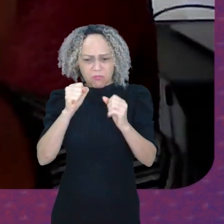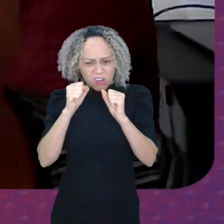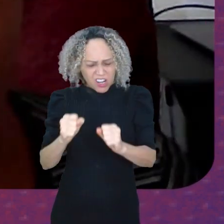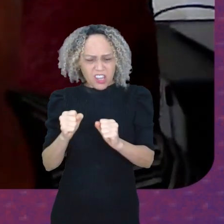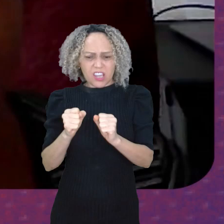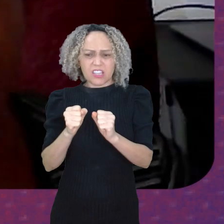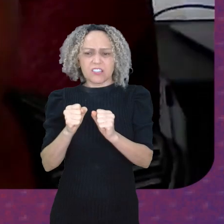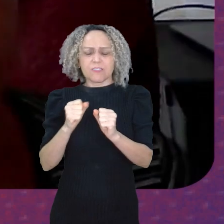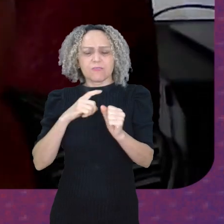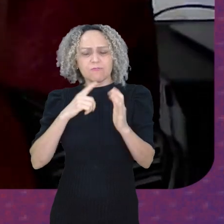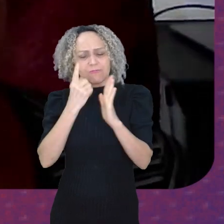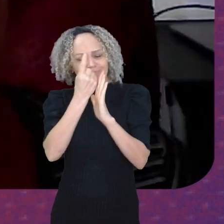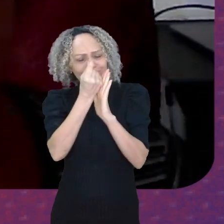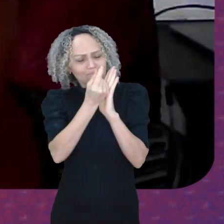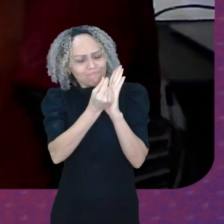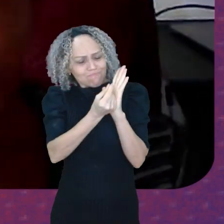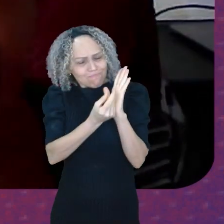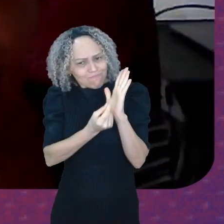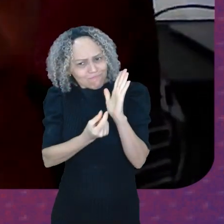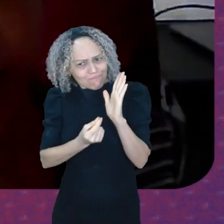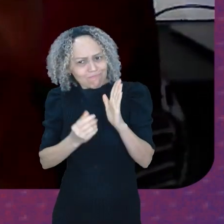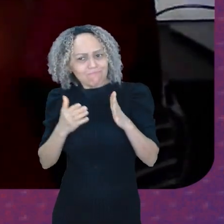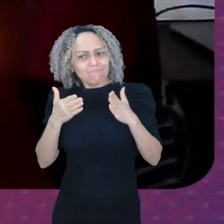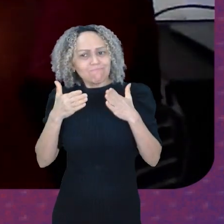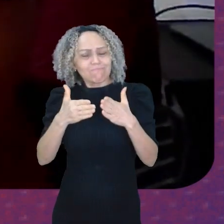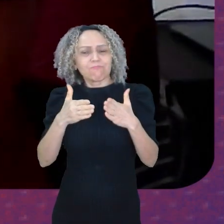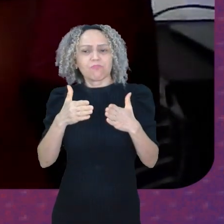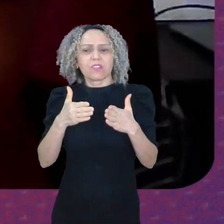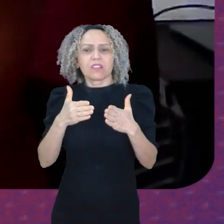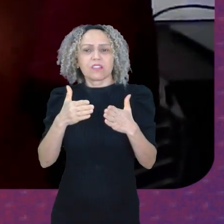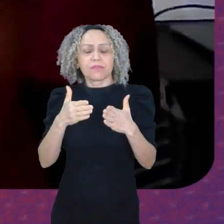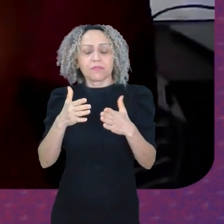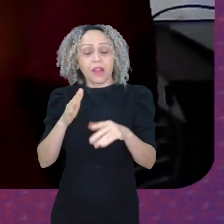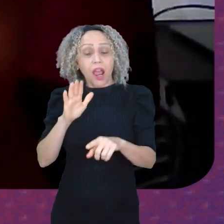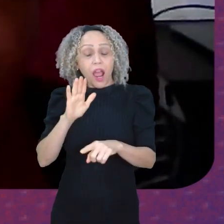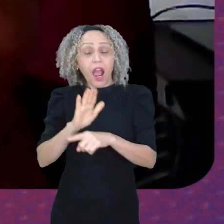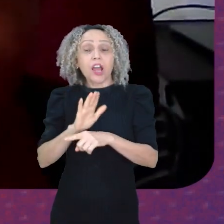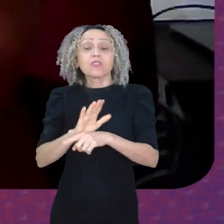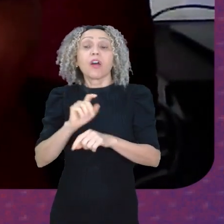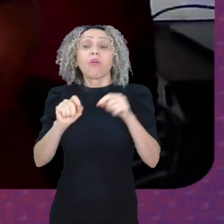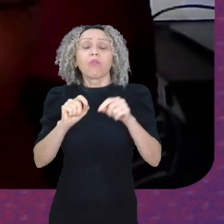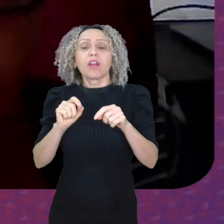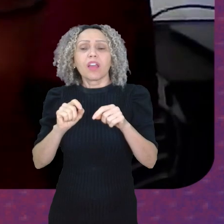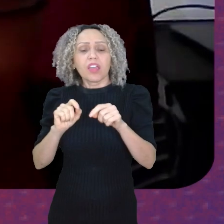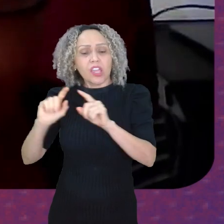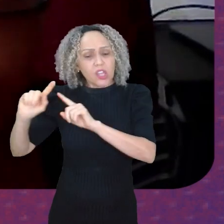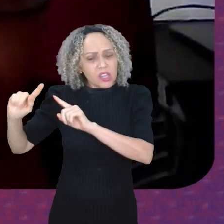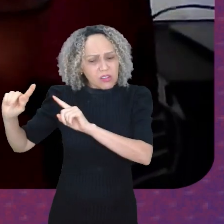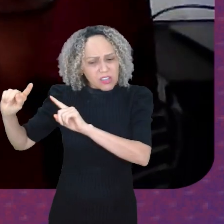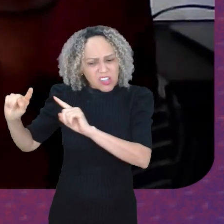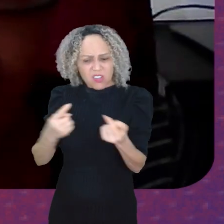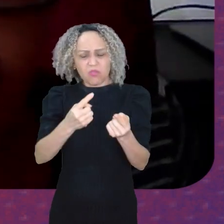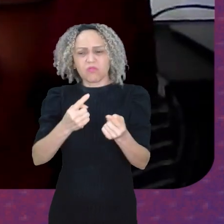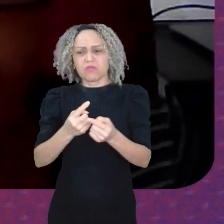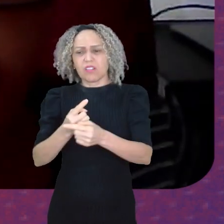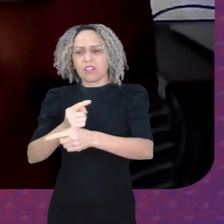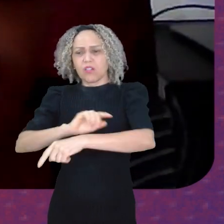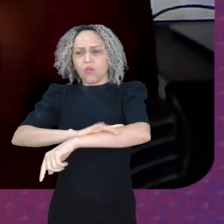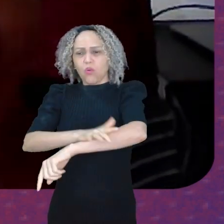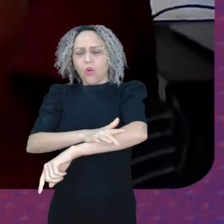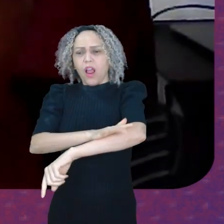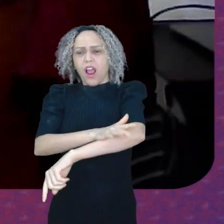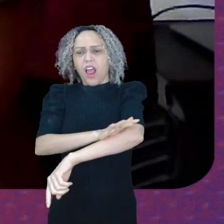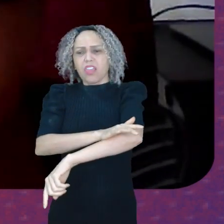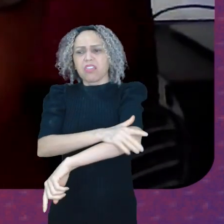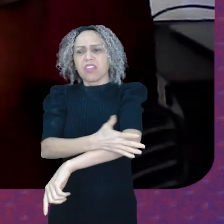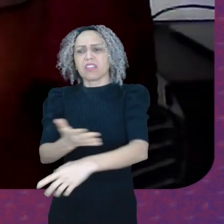contribuir com a superação do racismo. Toda pessoa que quer pôr a cabeça no travesseiro e